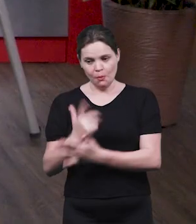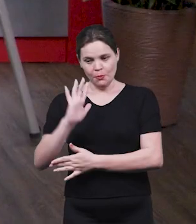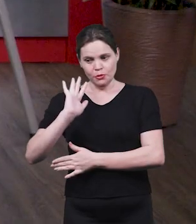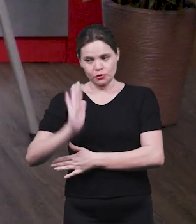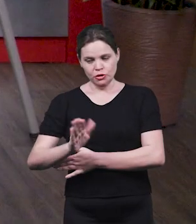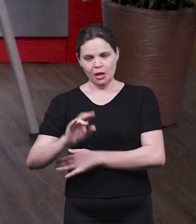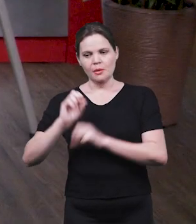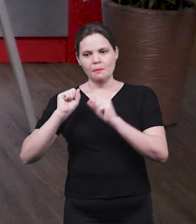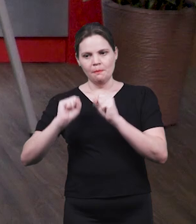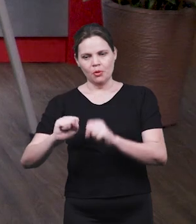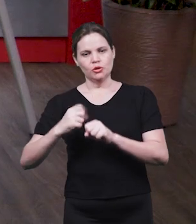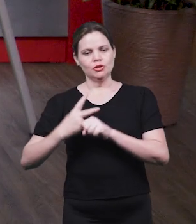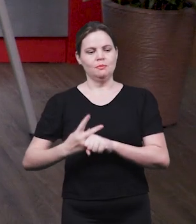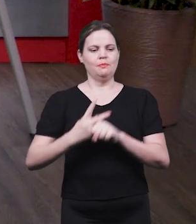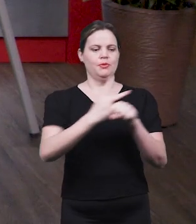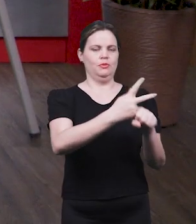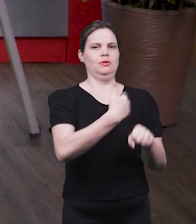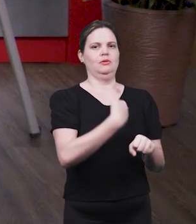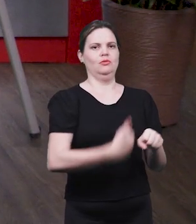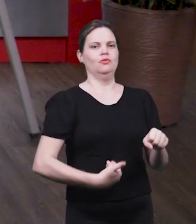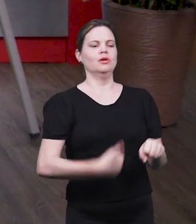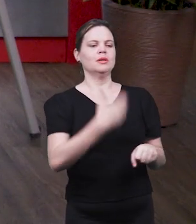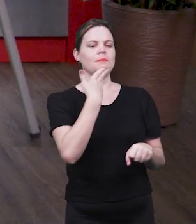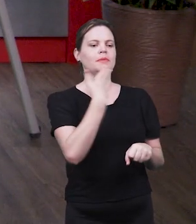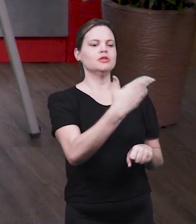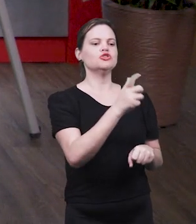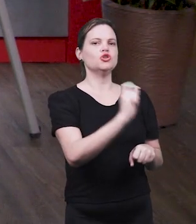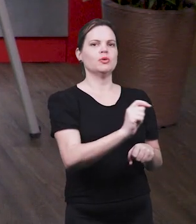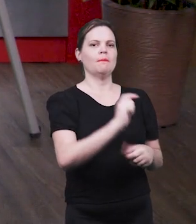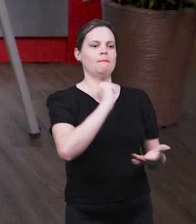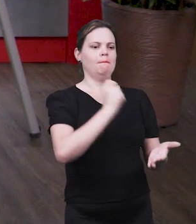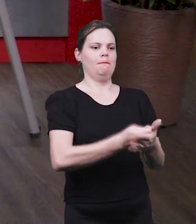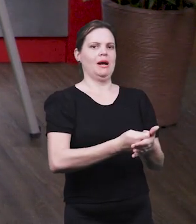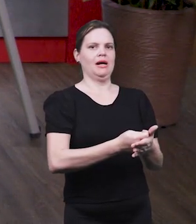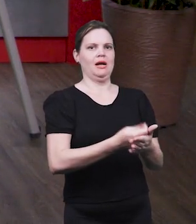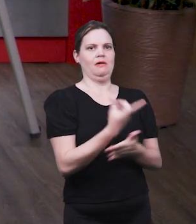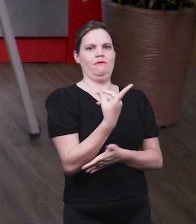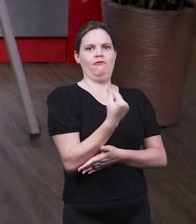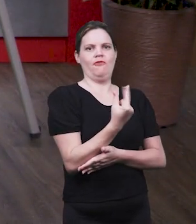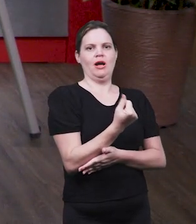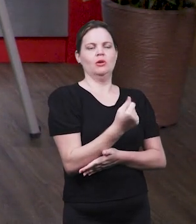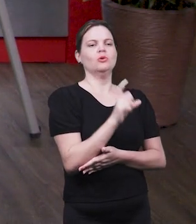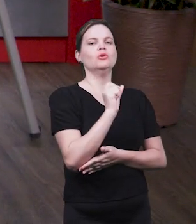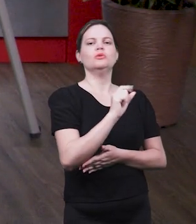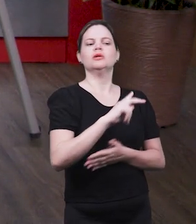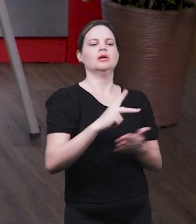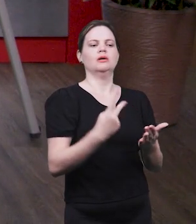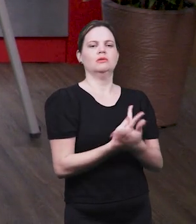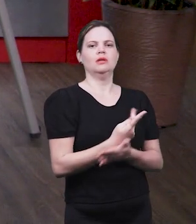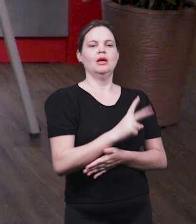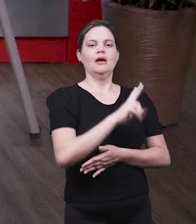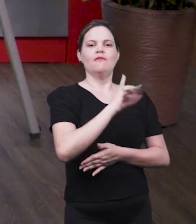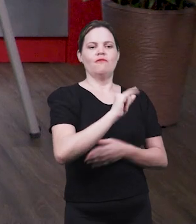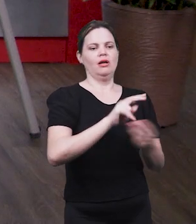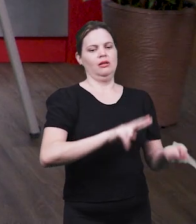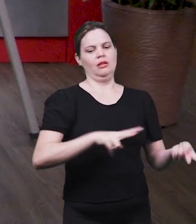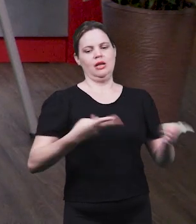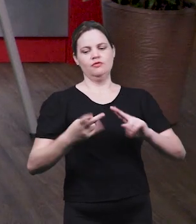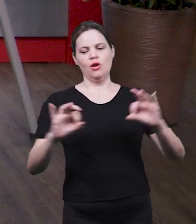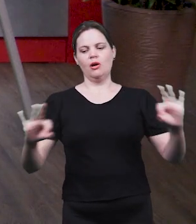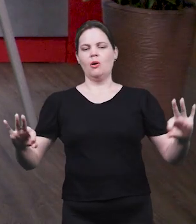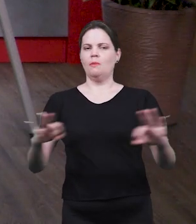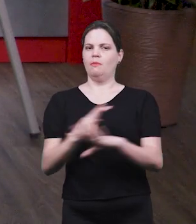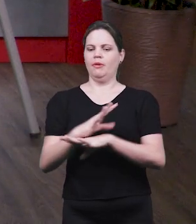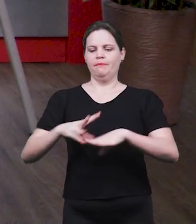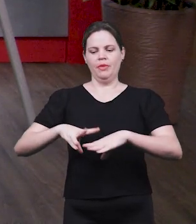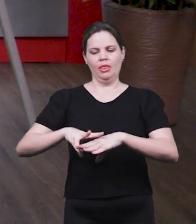adquirir completamente a propriedade. Seria exatamente. Isso. No caso do aforamento, vai pagar essa diferença, que seria da União,